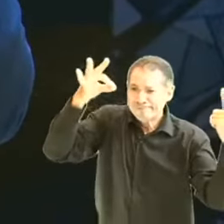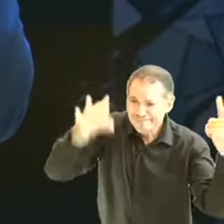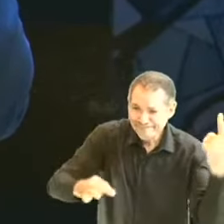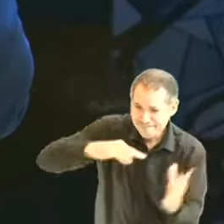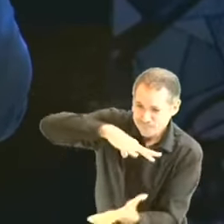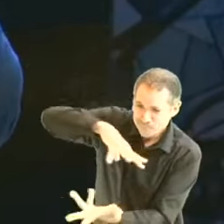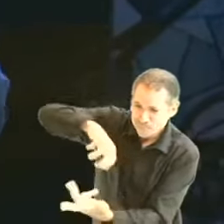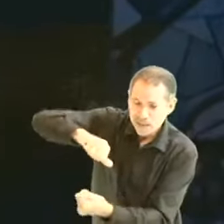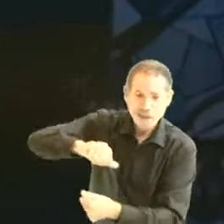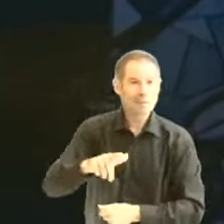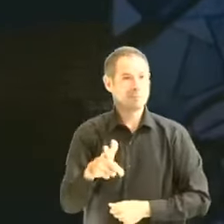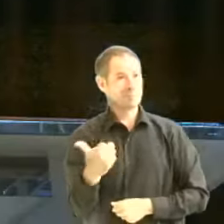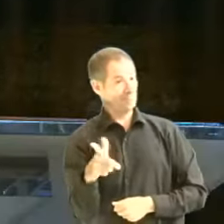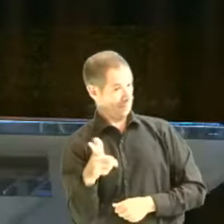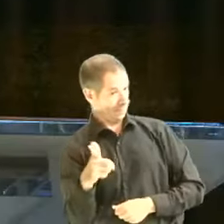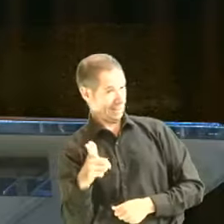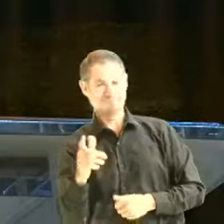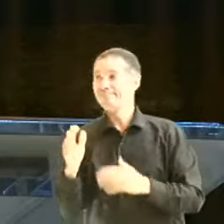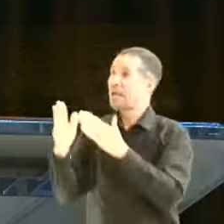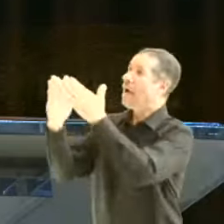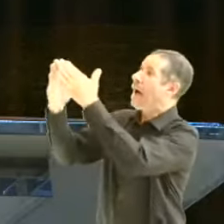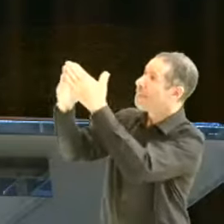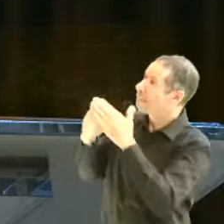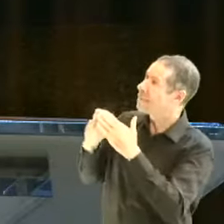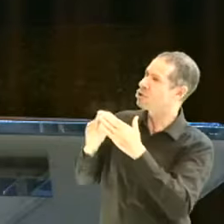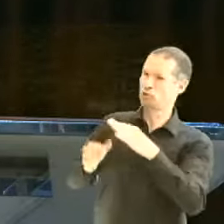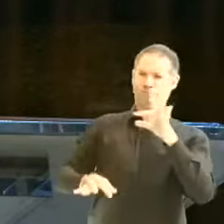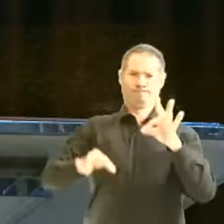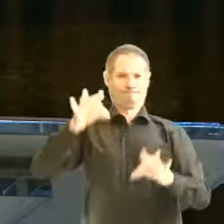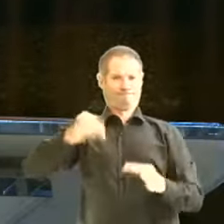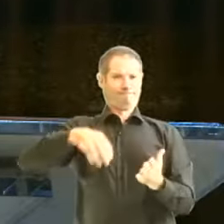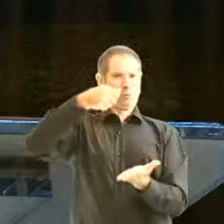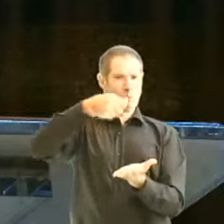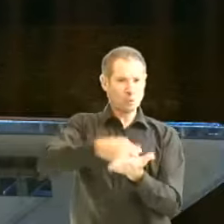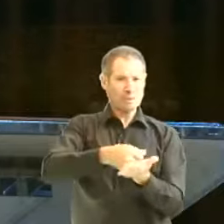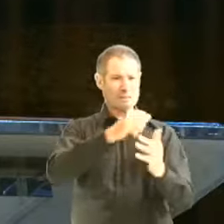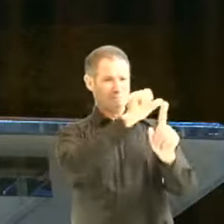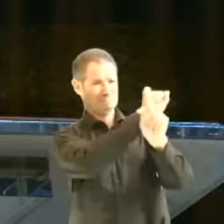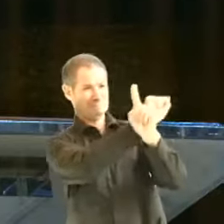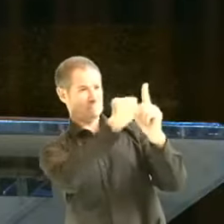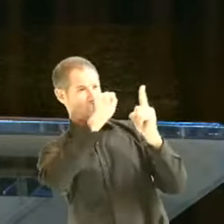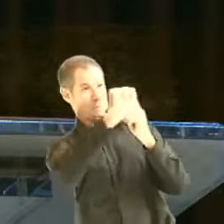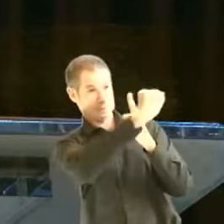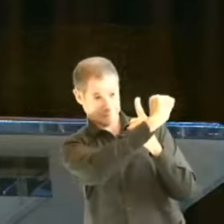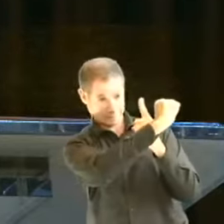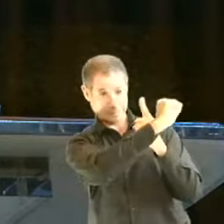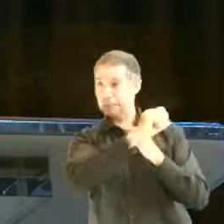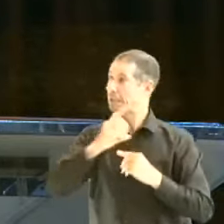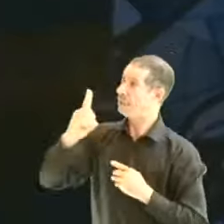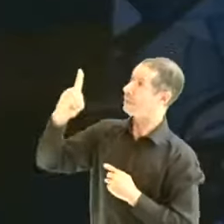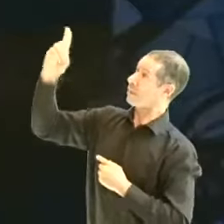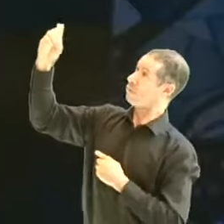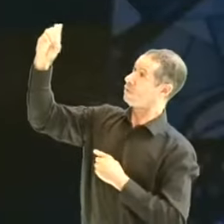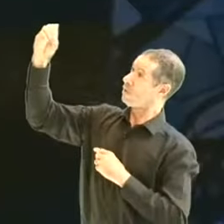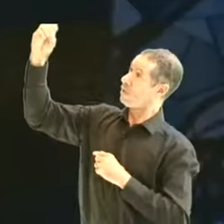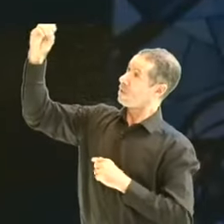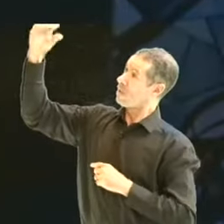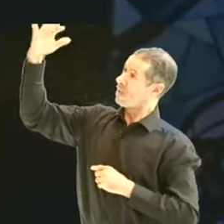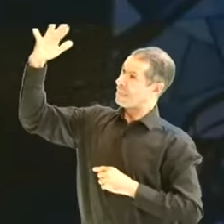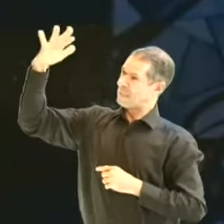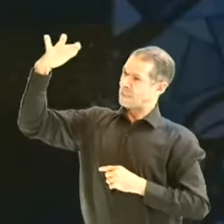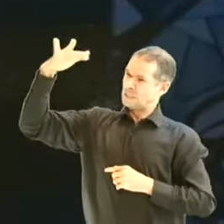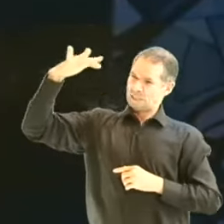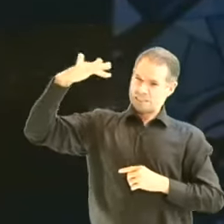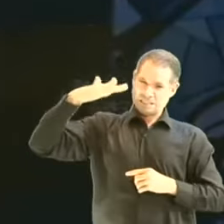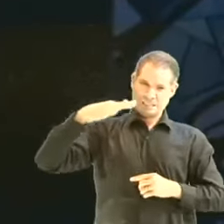terra. E quando ele estava pedindo juízo por essa sociedade, Deus, quando derrama o seu juízo,